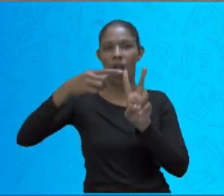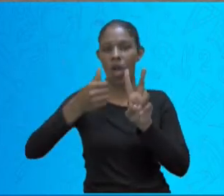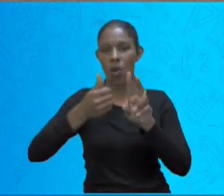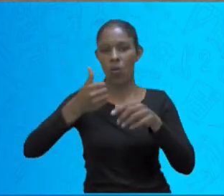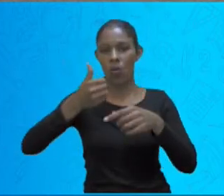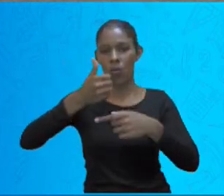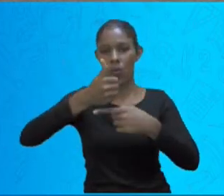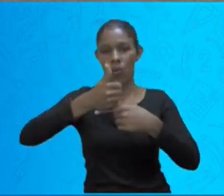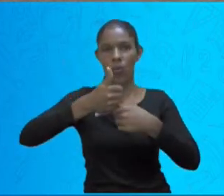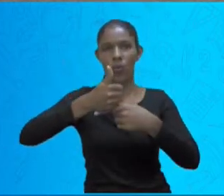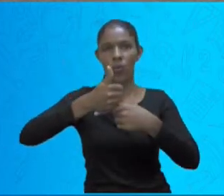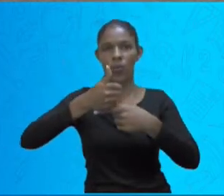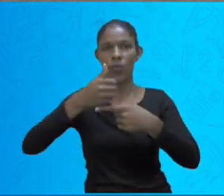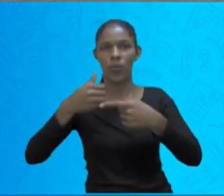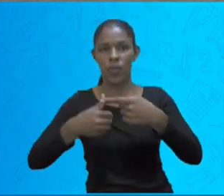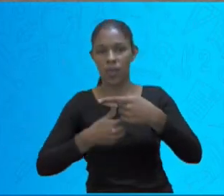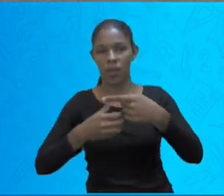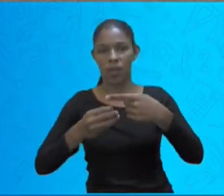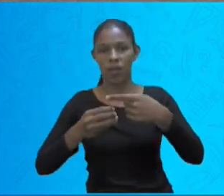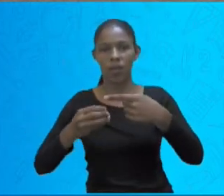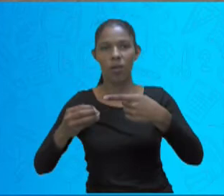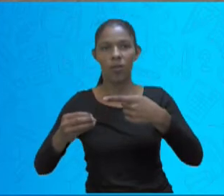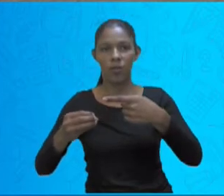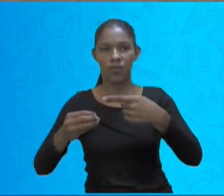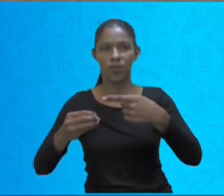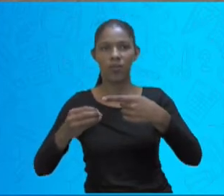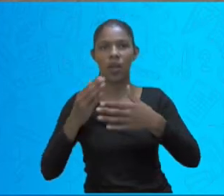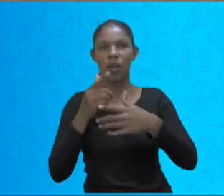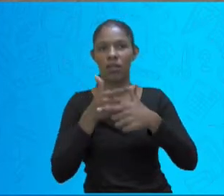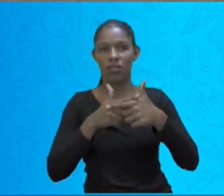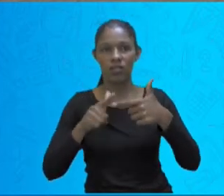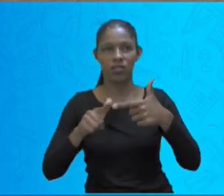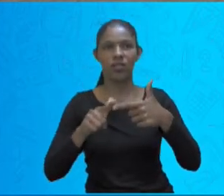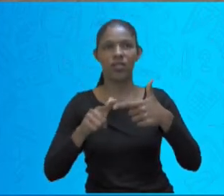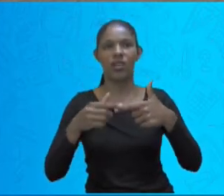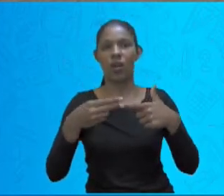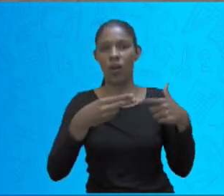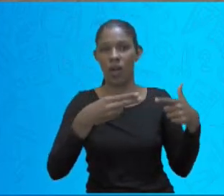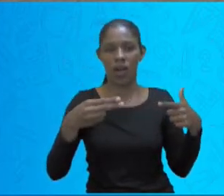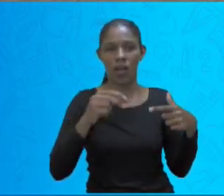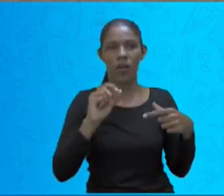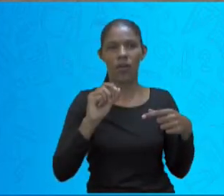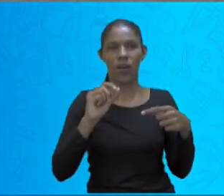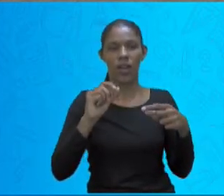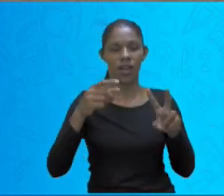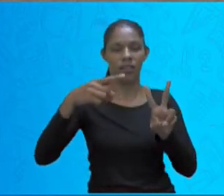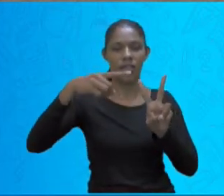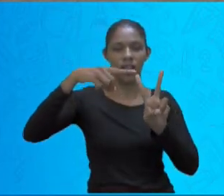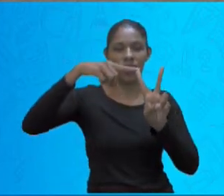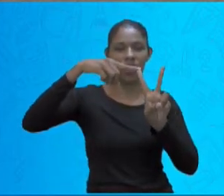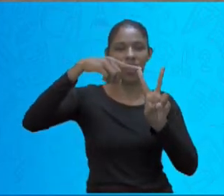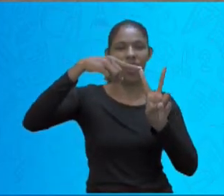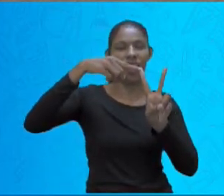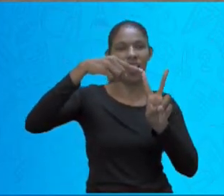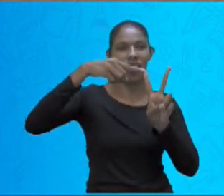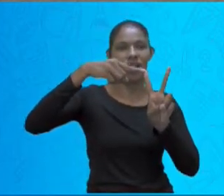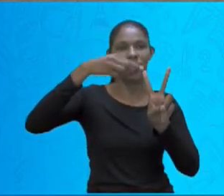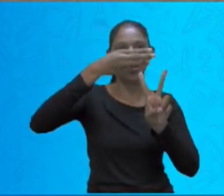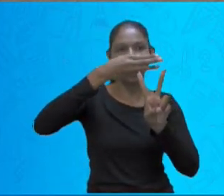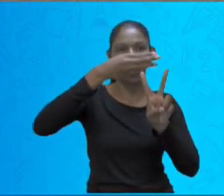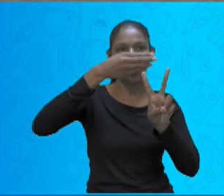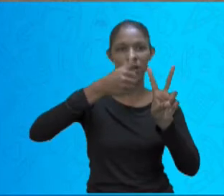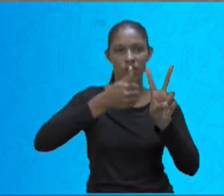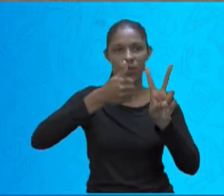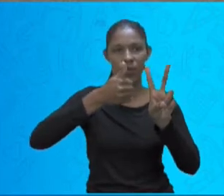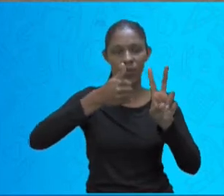propriedade raiz cúbica de 1 dividido por raiz cúbica de 1.000, que vai ser igual. Raiz cúbica de